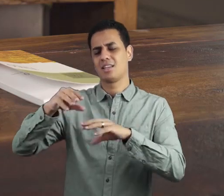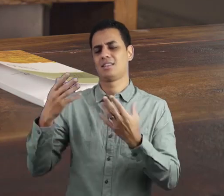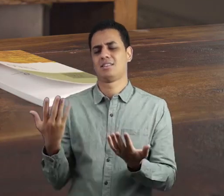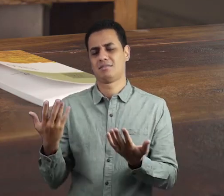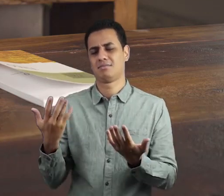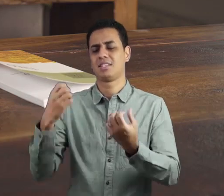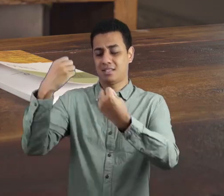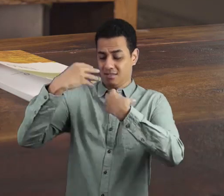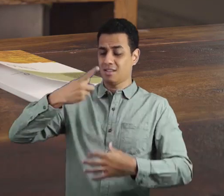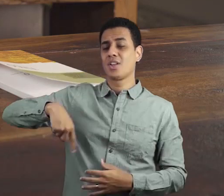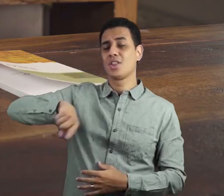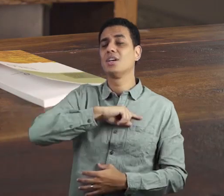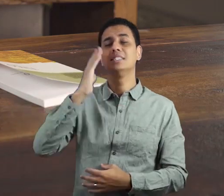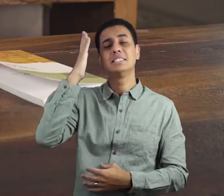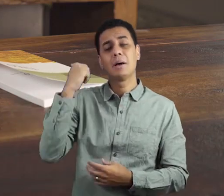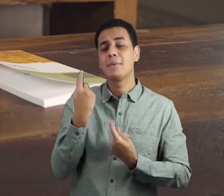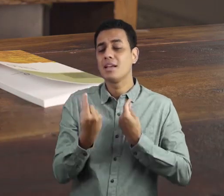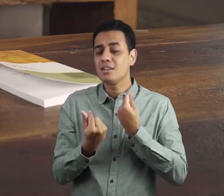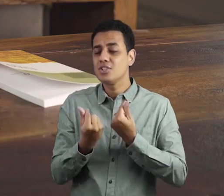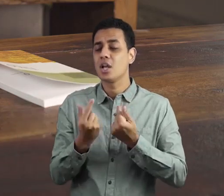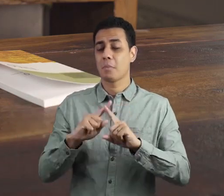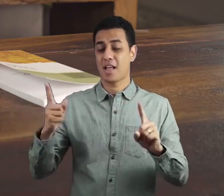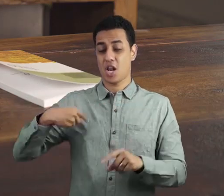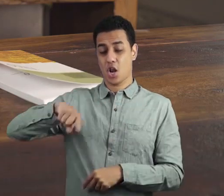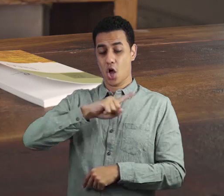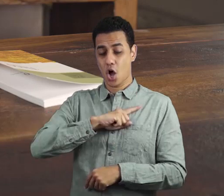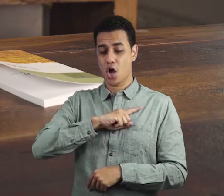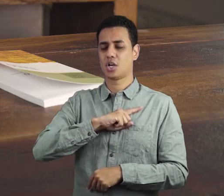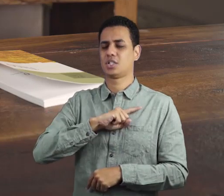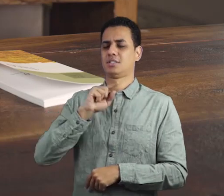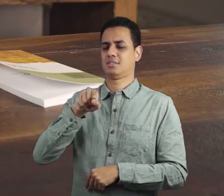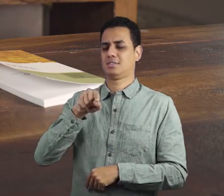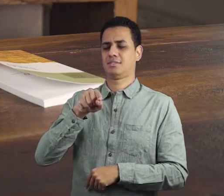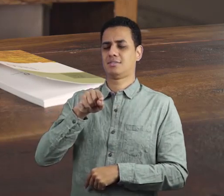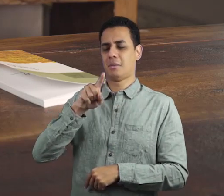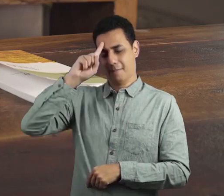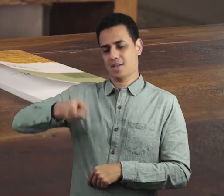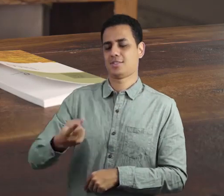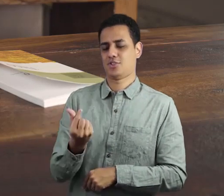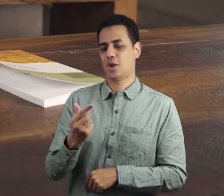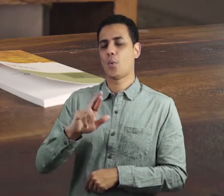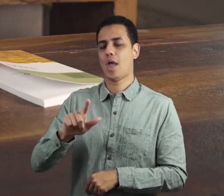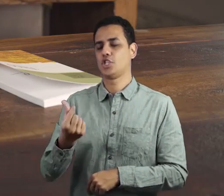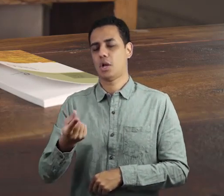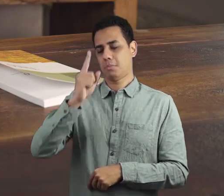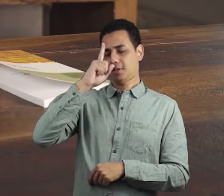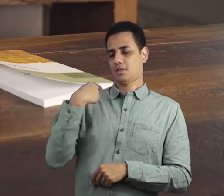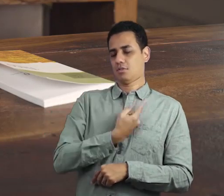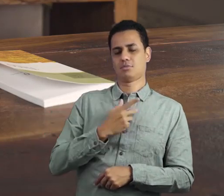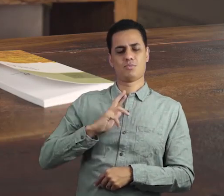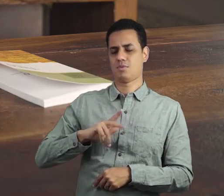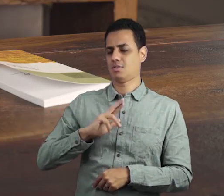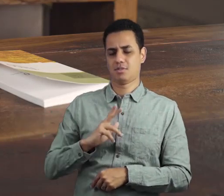dinheiro. Precisa apenas ter um coração que ama o dinheiro. Deus, perdoa os nossos pecados,